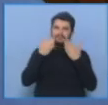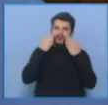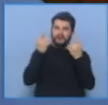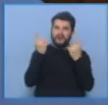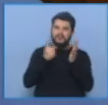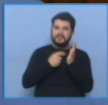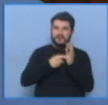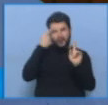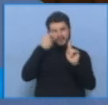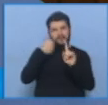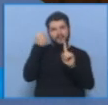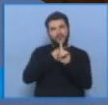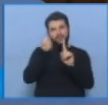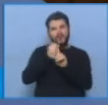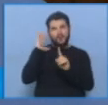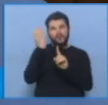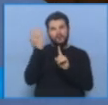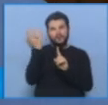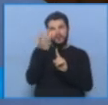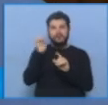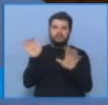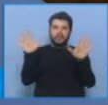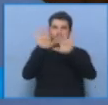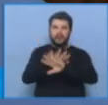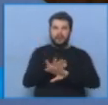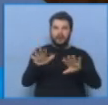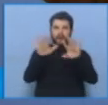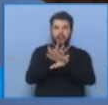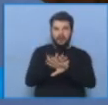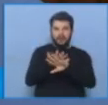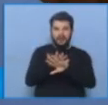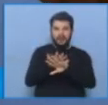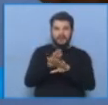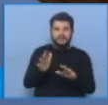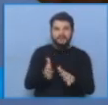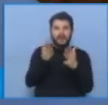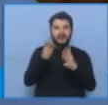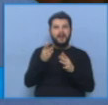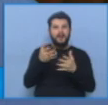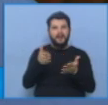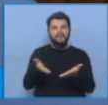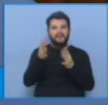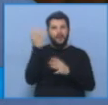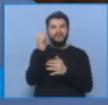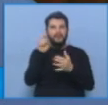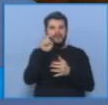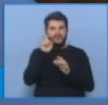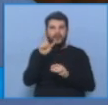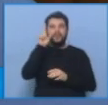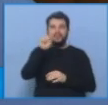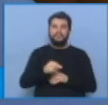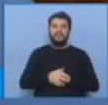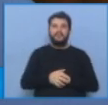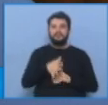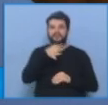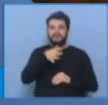atentos para combater essa cultura do encobrimento e ativar a cultura da prevenção. Volto também